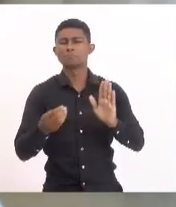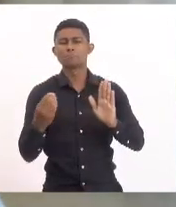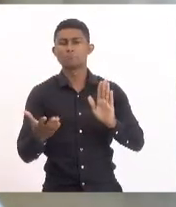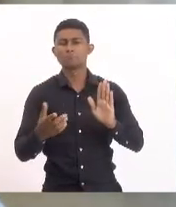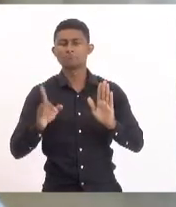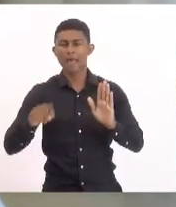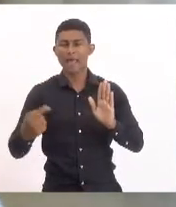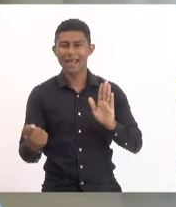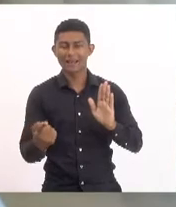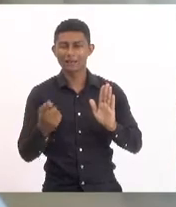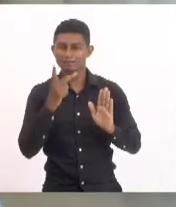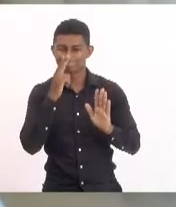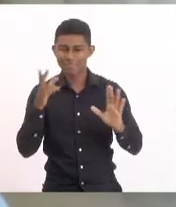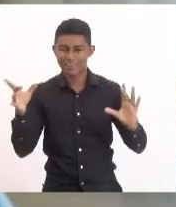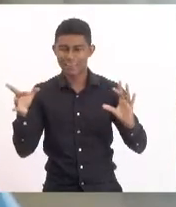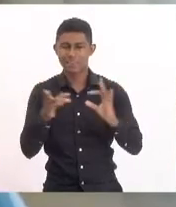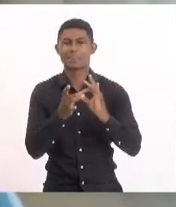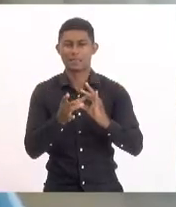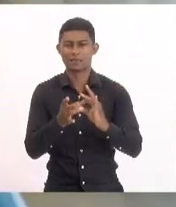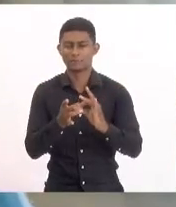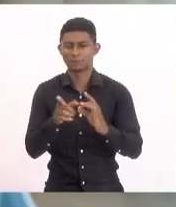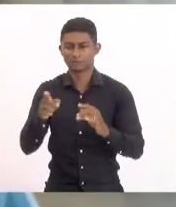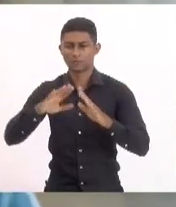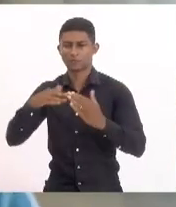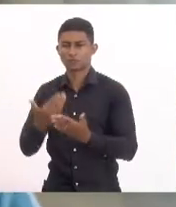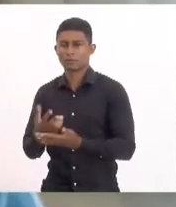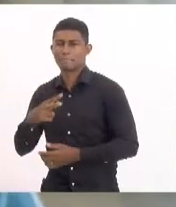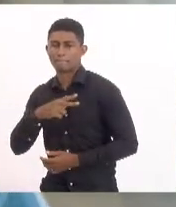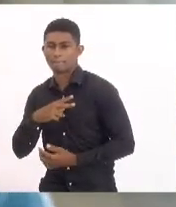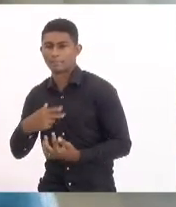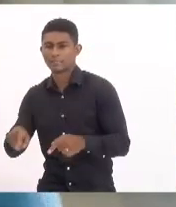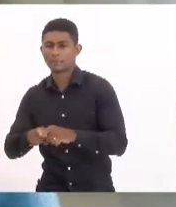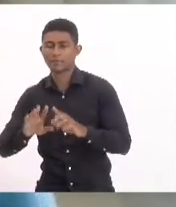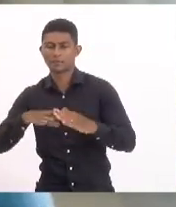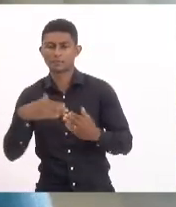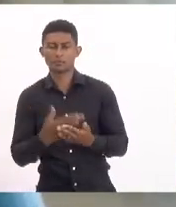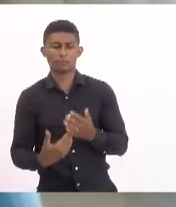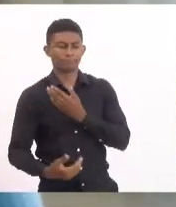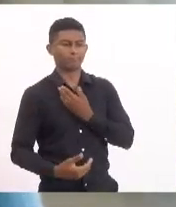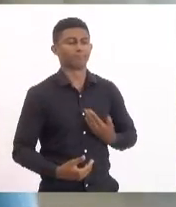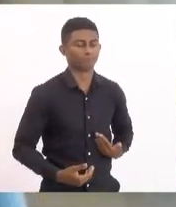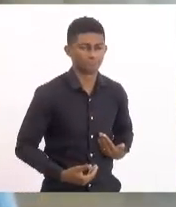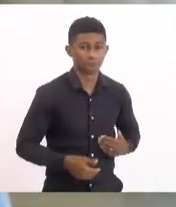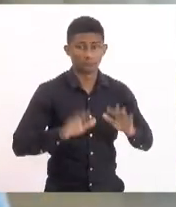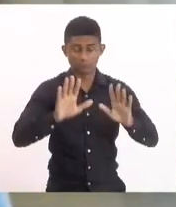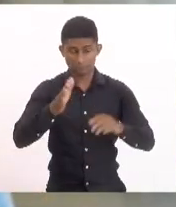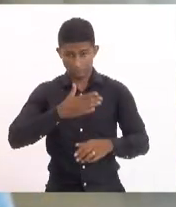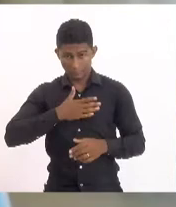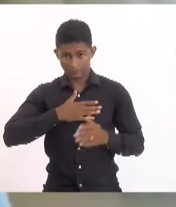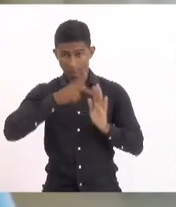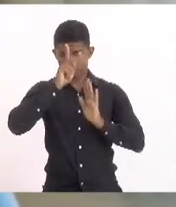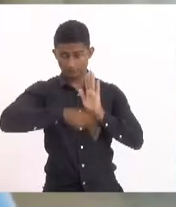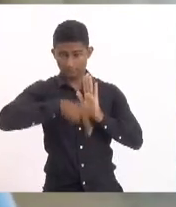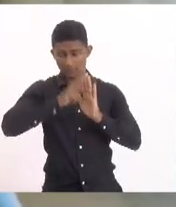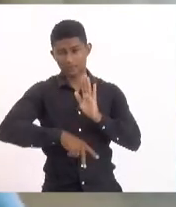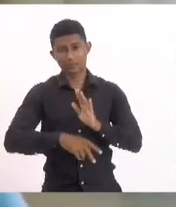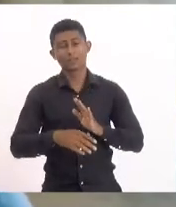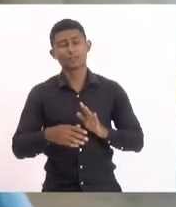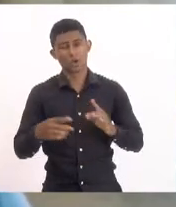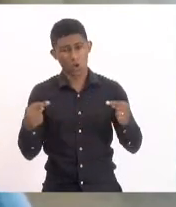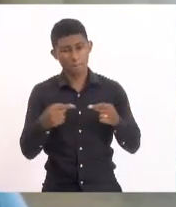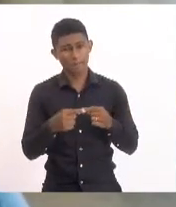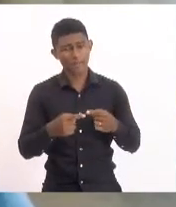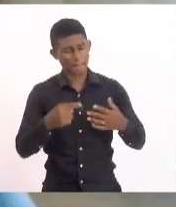as diretrizes de retorno no setor público e no setor privado. O meu projeto ele trata de outros aspectos, mas mostra